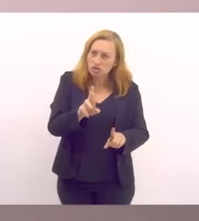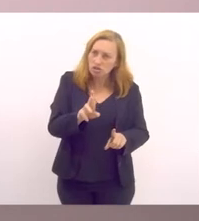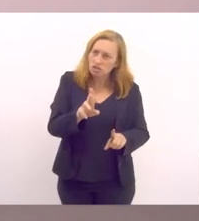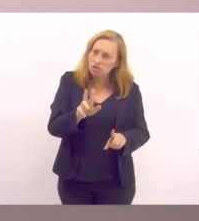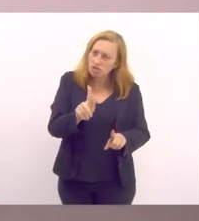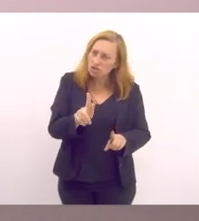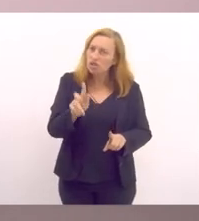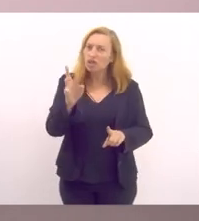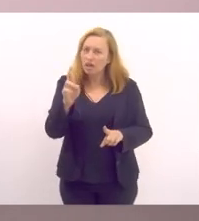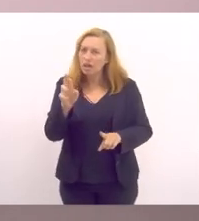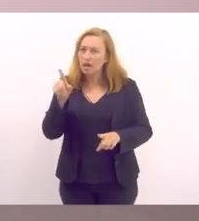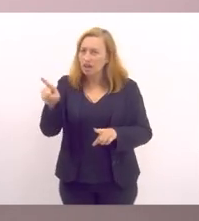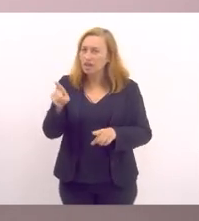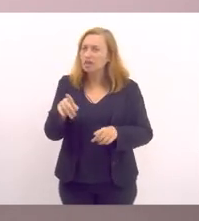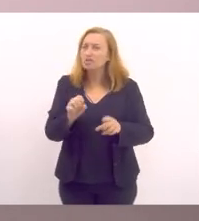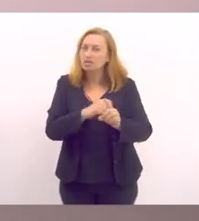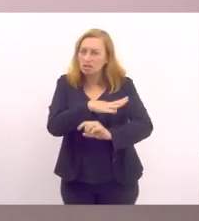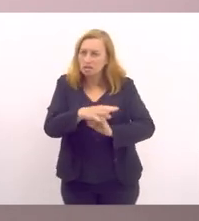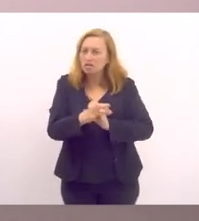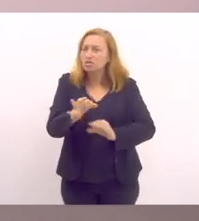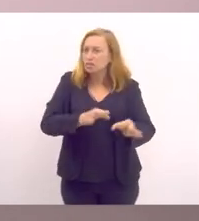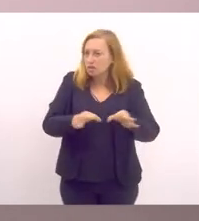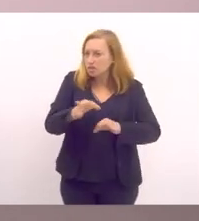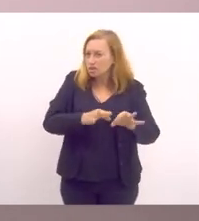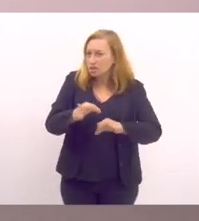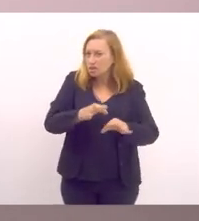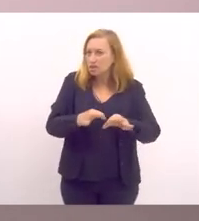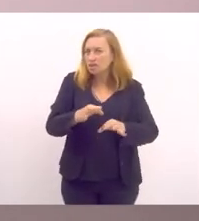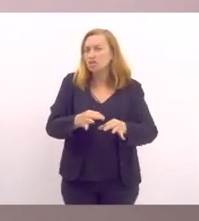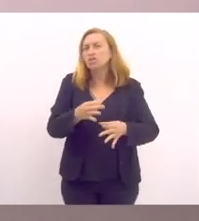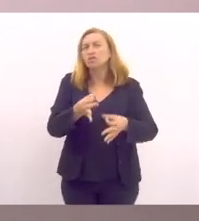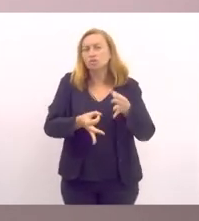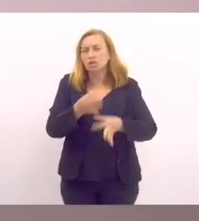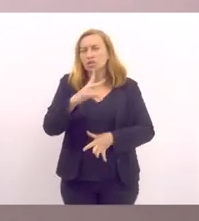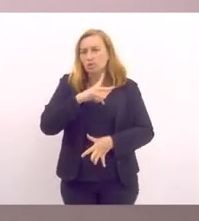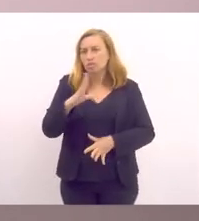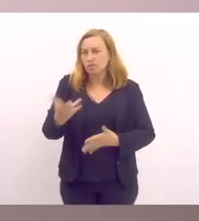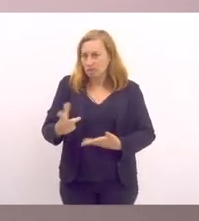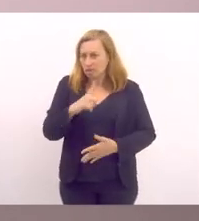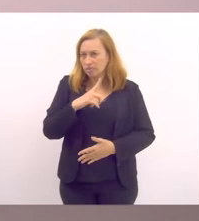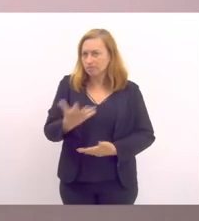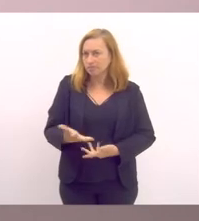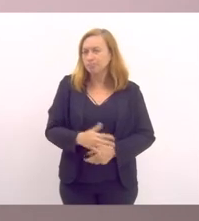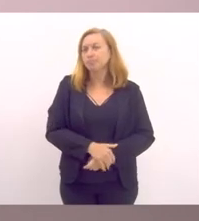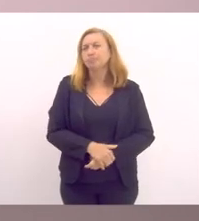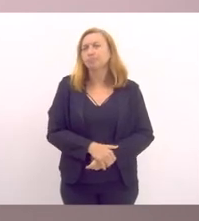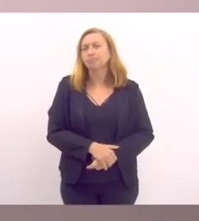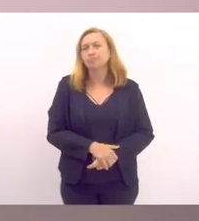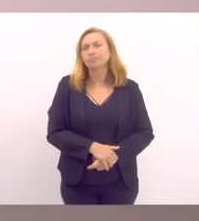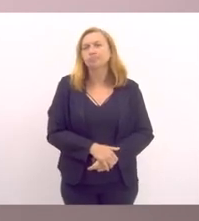ali a sociedade civil organizada. Tem essa personalidade jurídica própria, como bem colocou. Não,